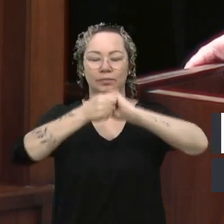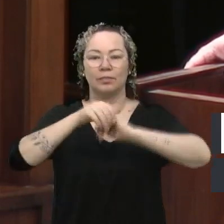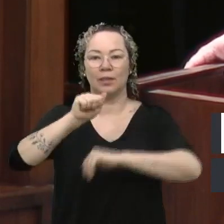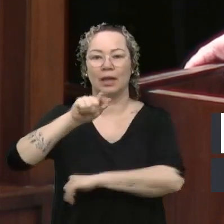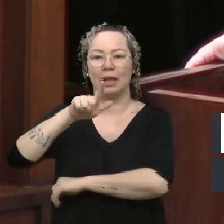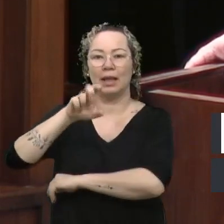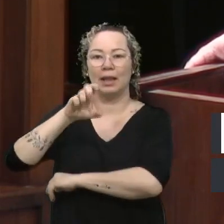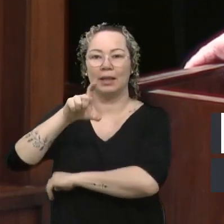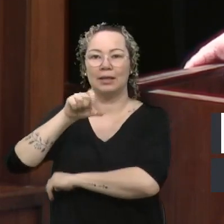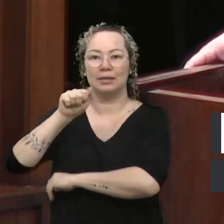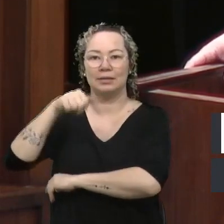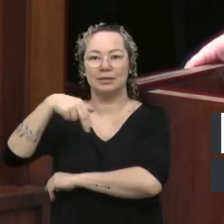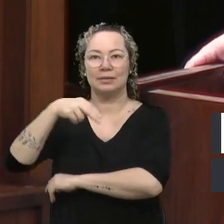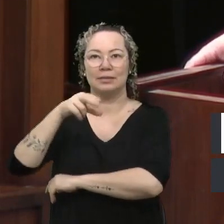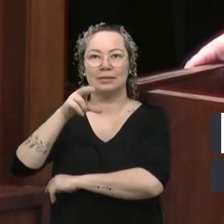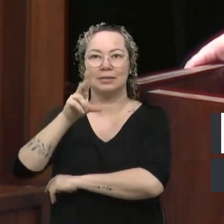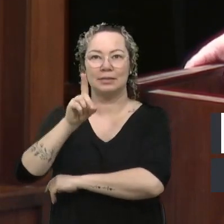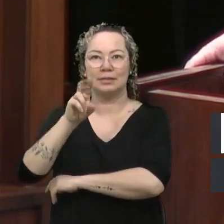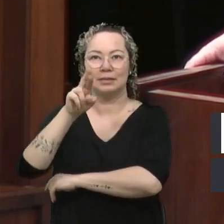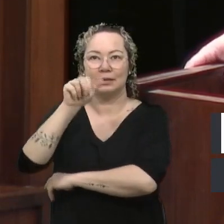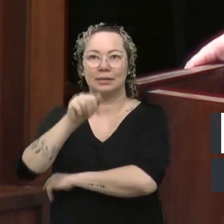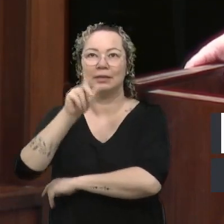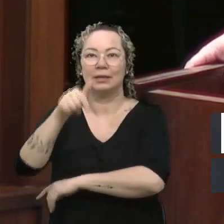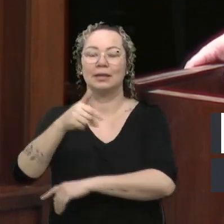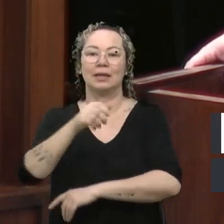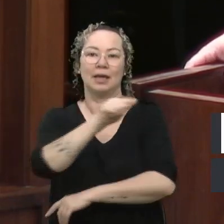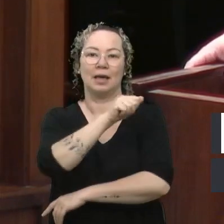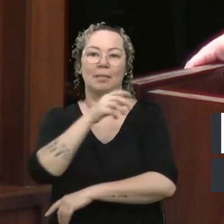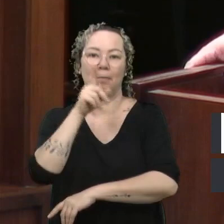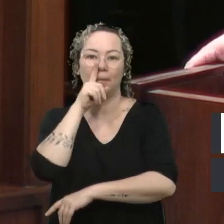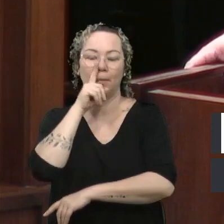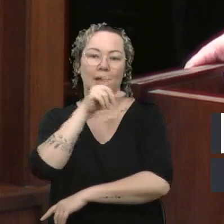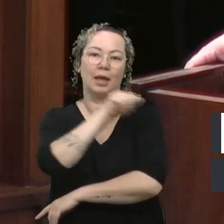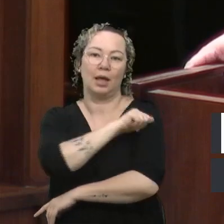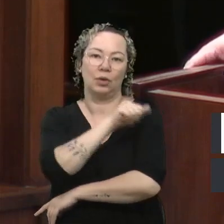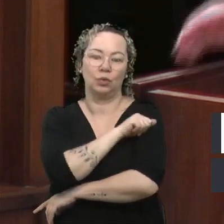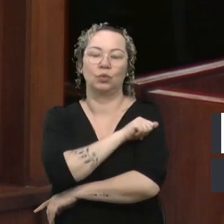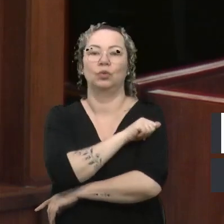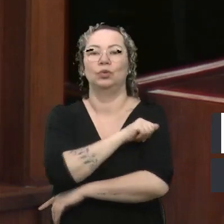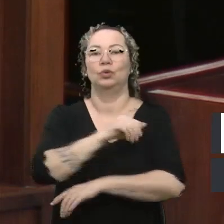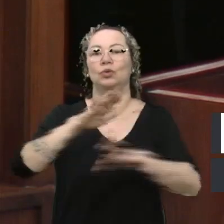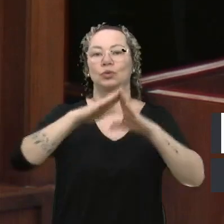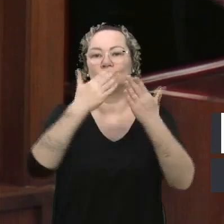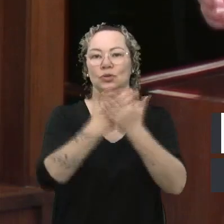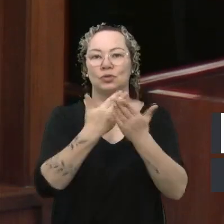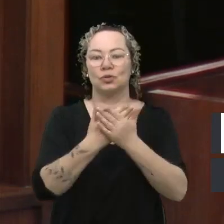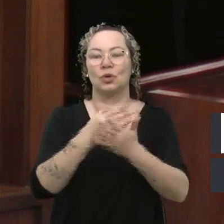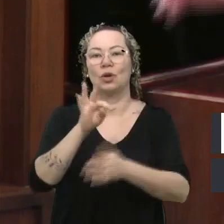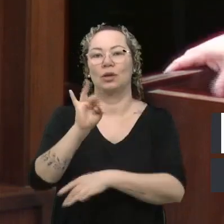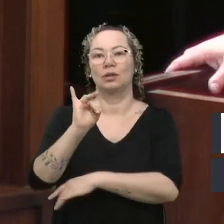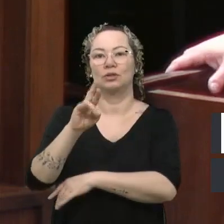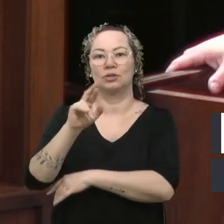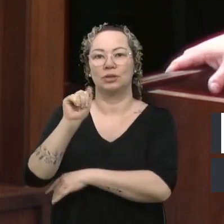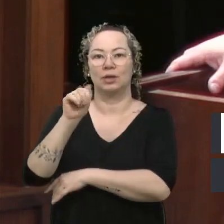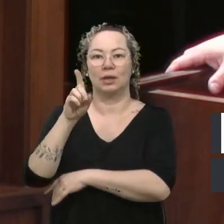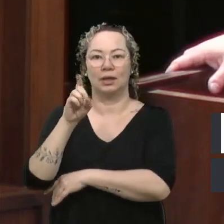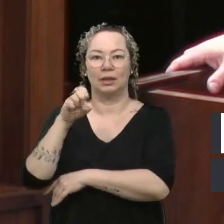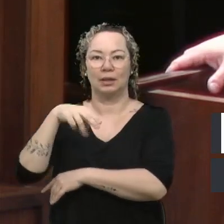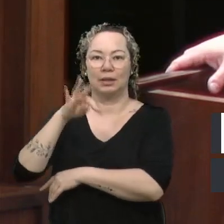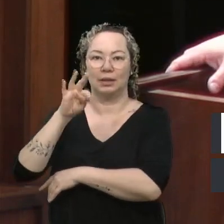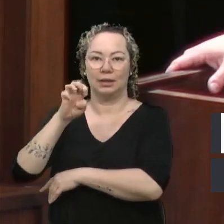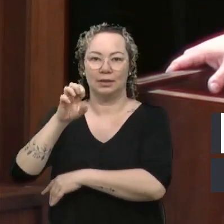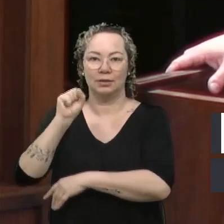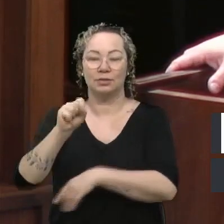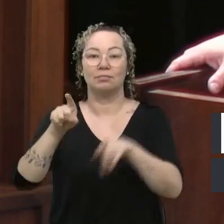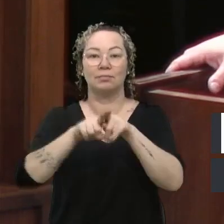Porem, mãe de um aluno do Colégio Tiradentes. Para nós é uma satisfação, que também tem uma luta muito grande com outra